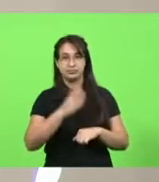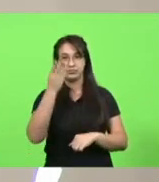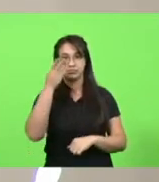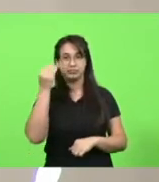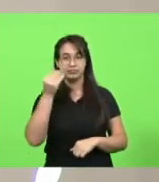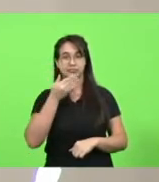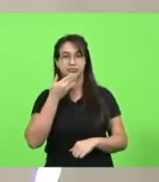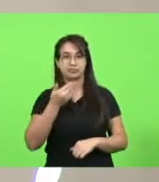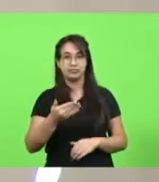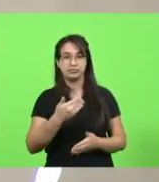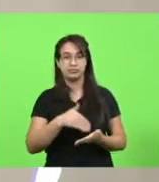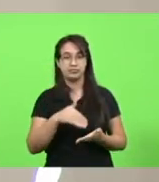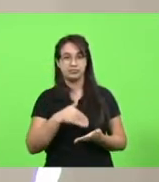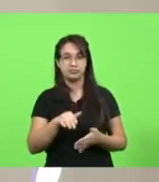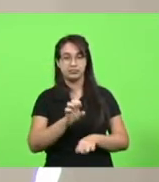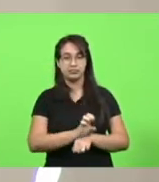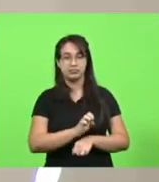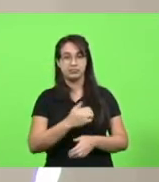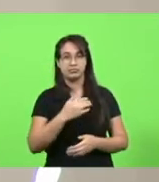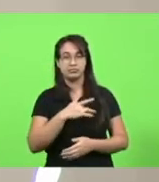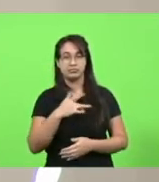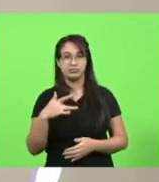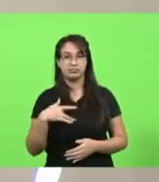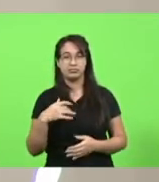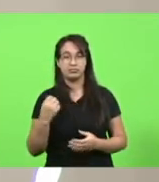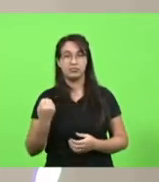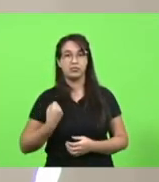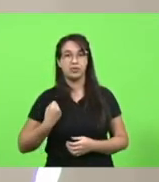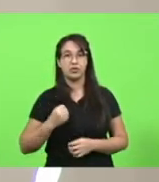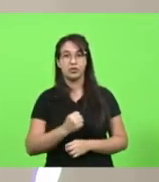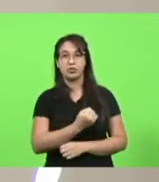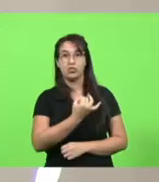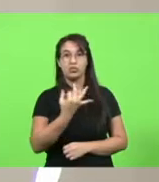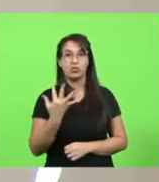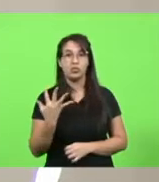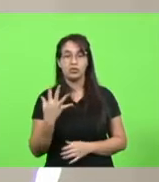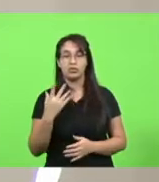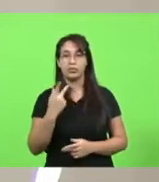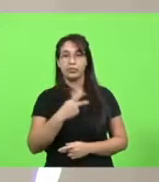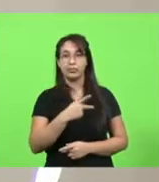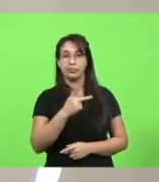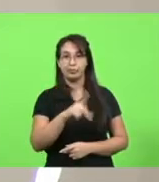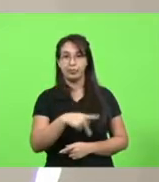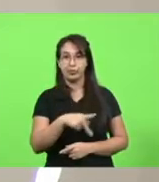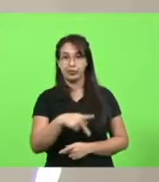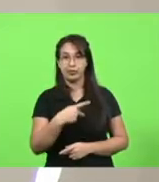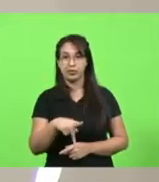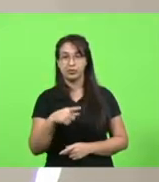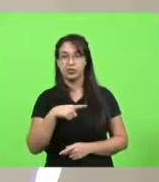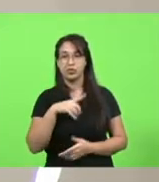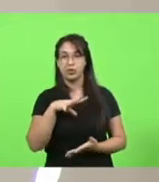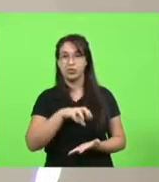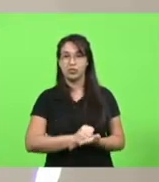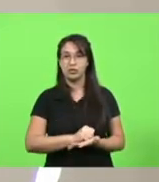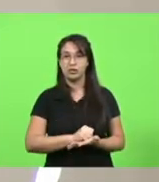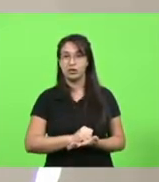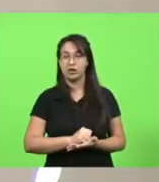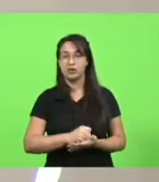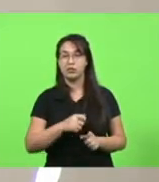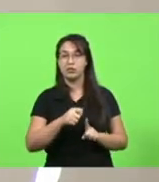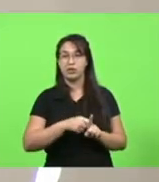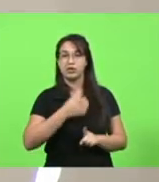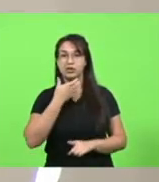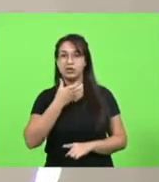de Estado da Educação informações acerca do número de professores que tinham contrato com a referida secretaria em dezembro de 2020